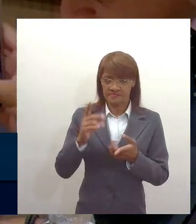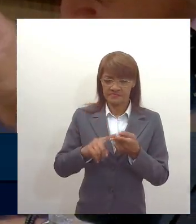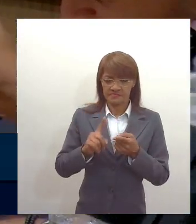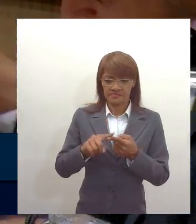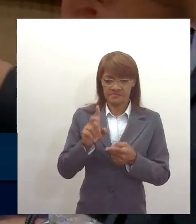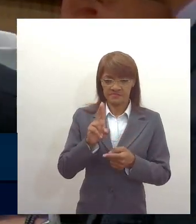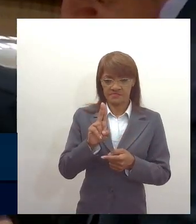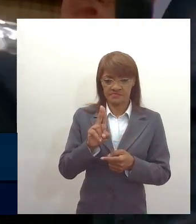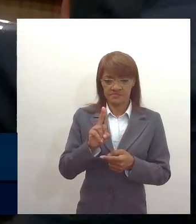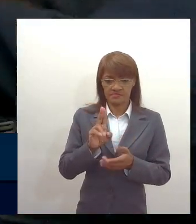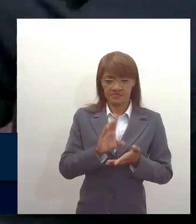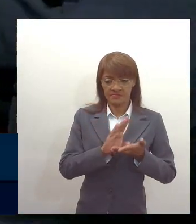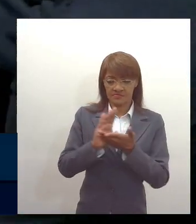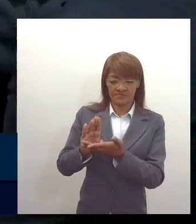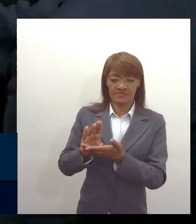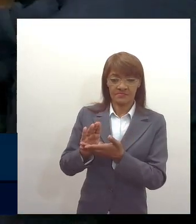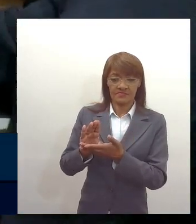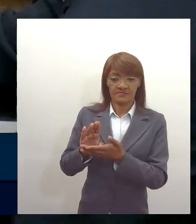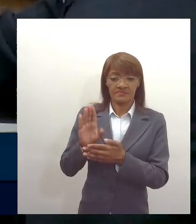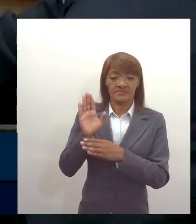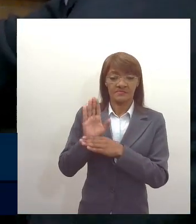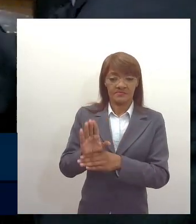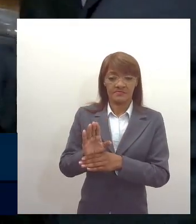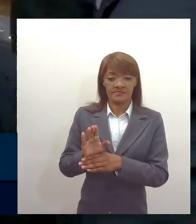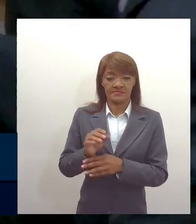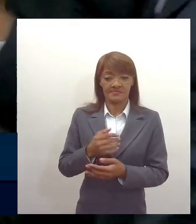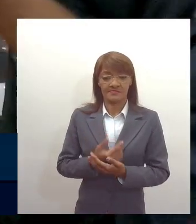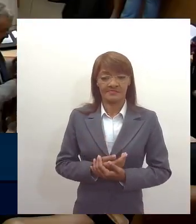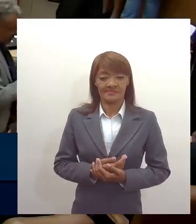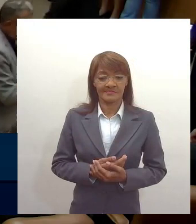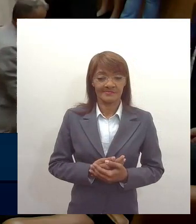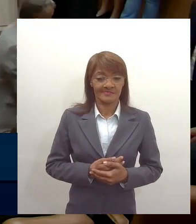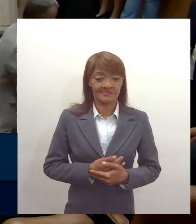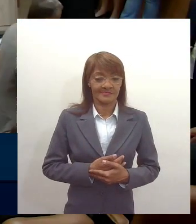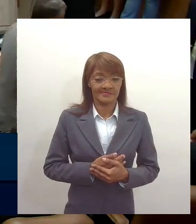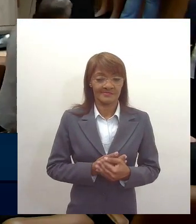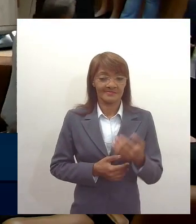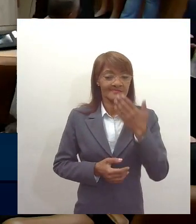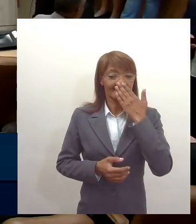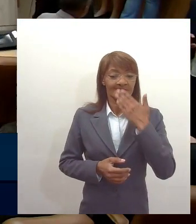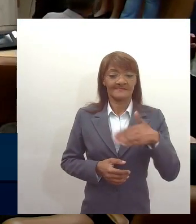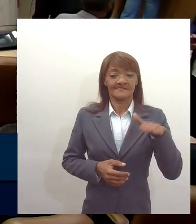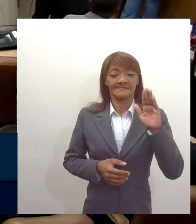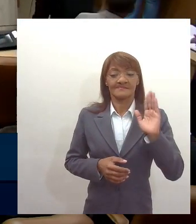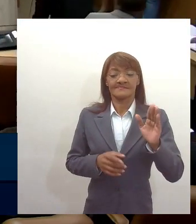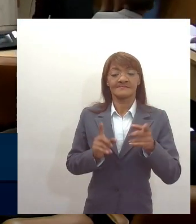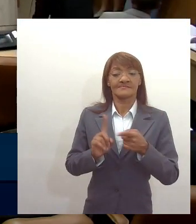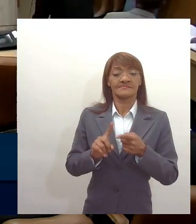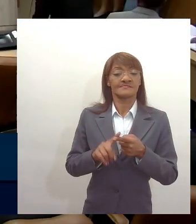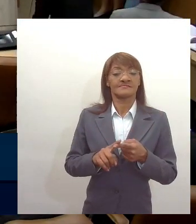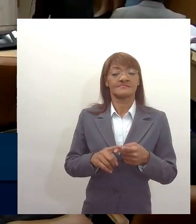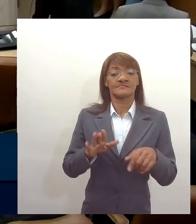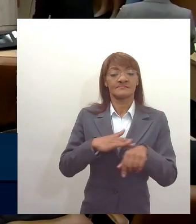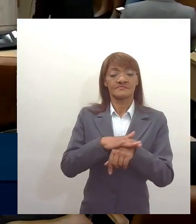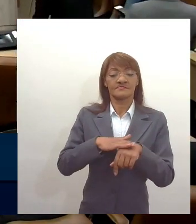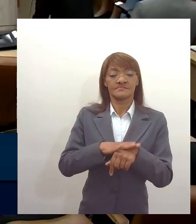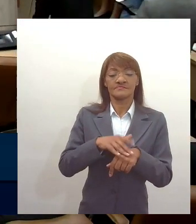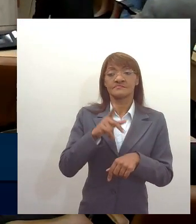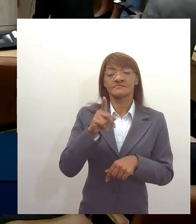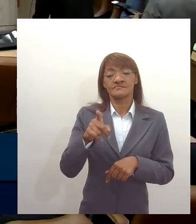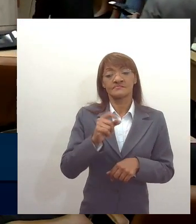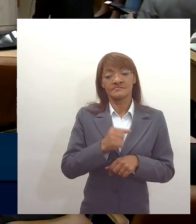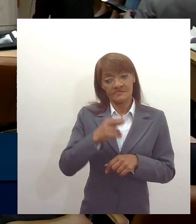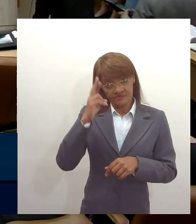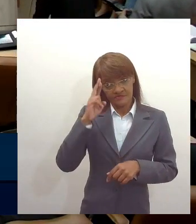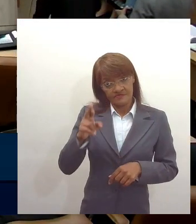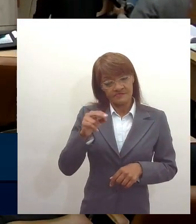Alagamar. Com certeza, eu me comprometi e eu até ia falar com o senhor, porque eles disseram que o senhor, eles não têm a certeza que tem